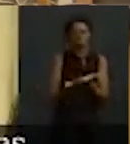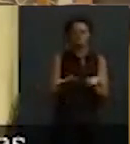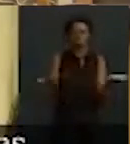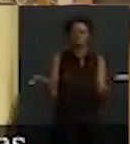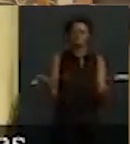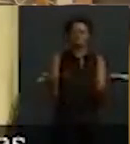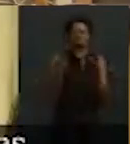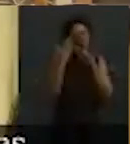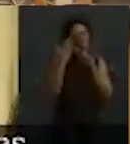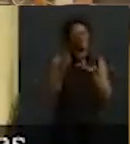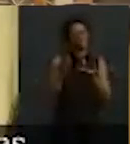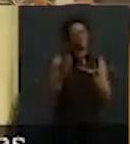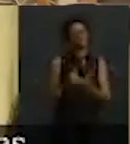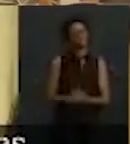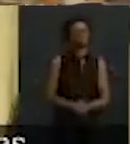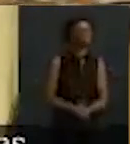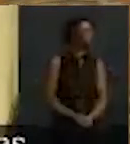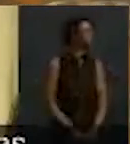bom?